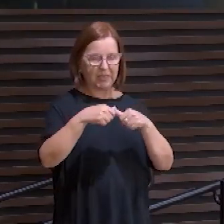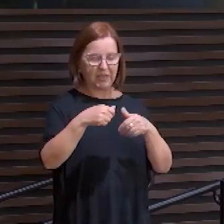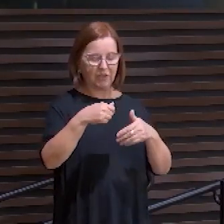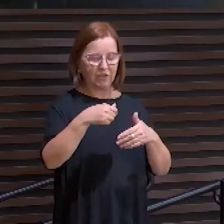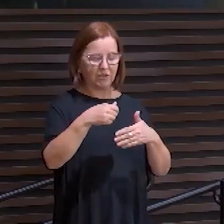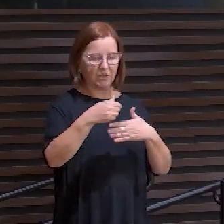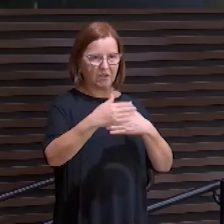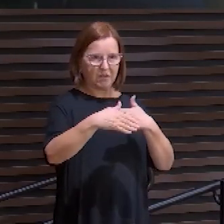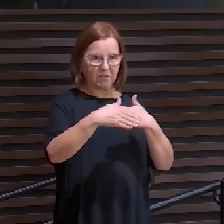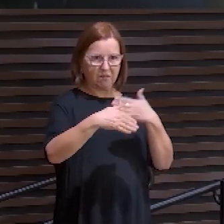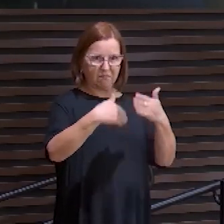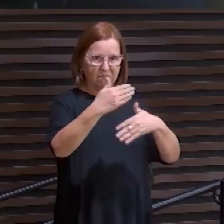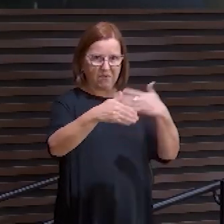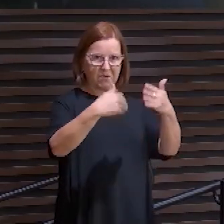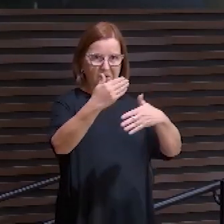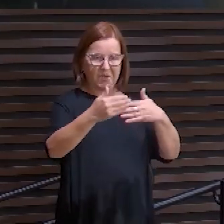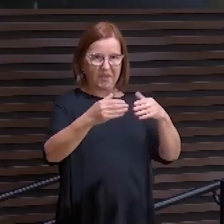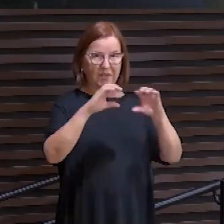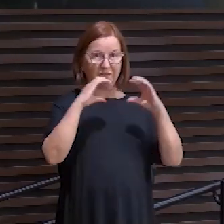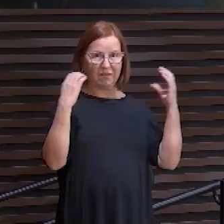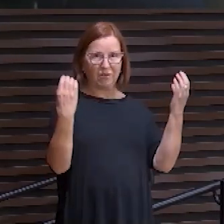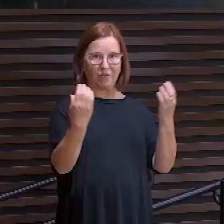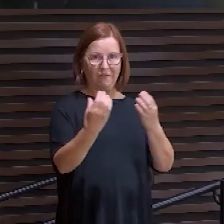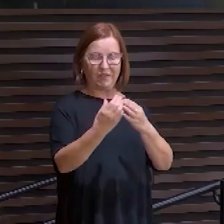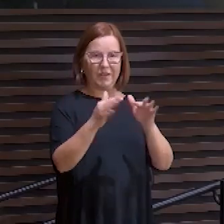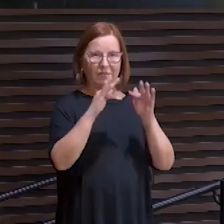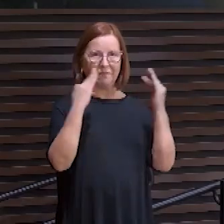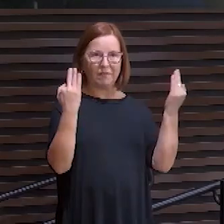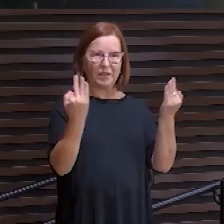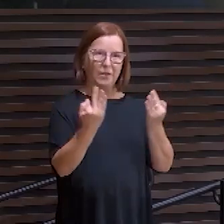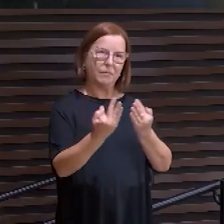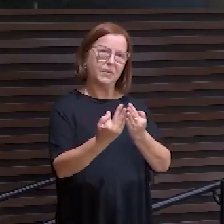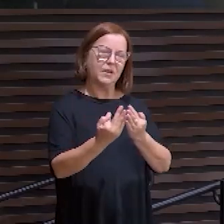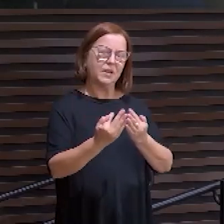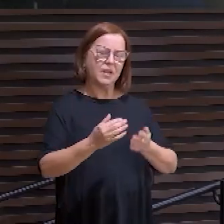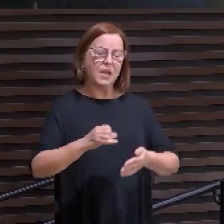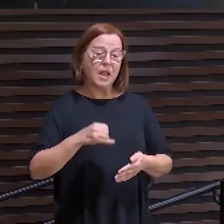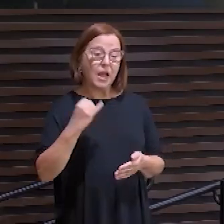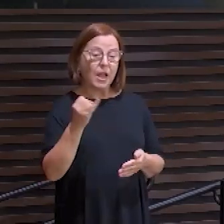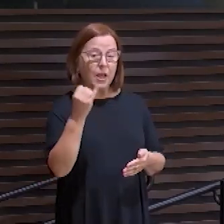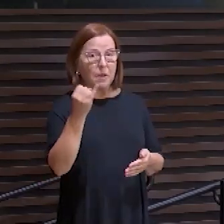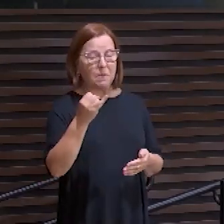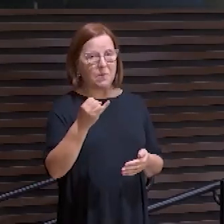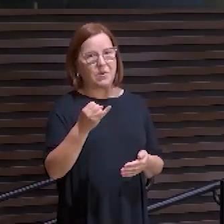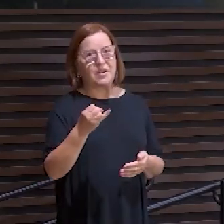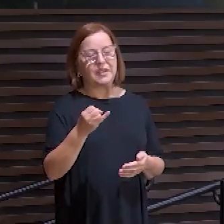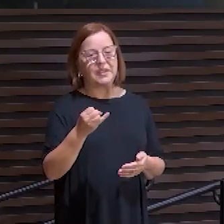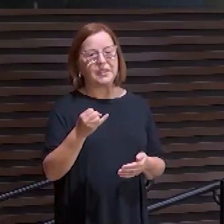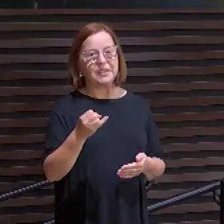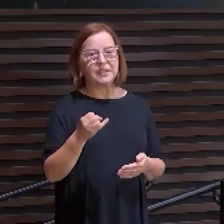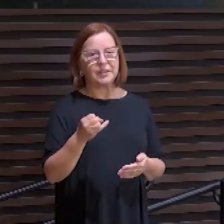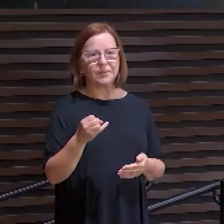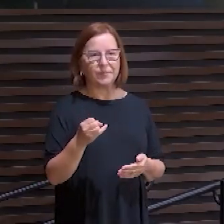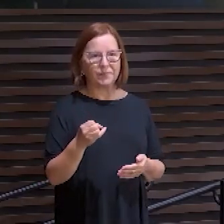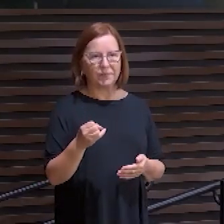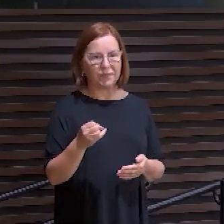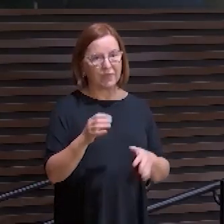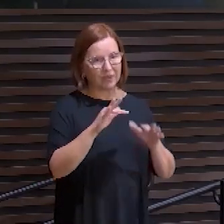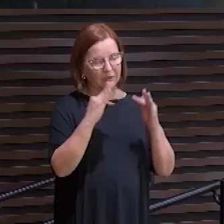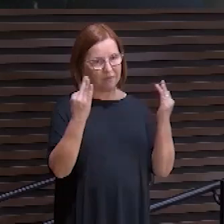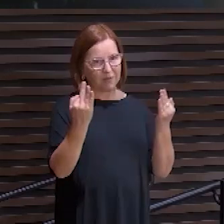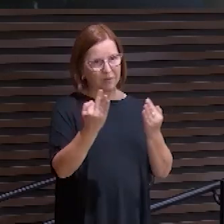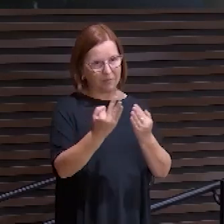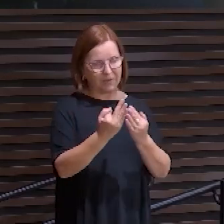processo desta conferência de família é tratar da importância do lar, a fim de podermos tratar